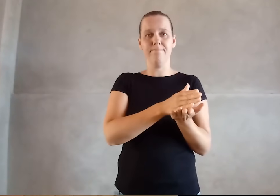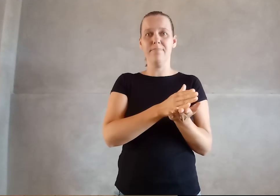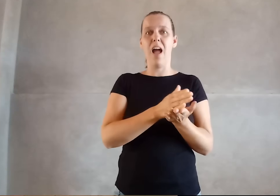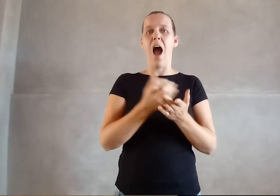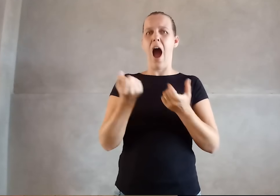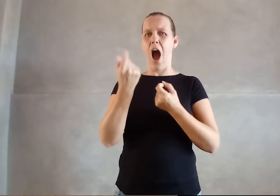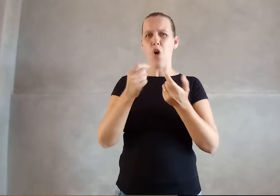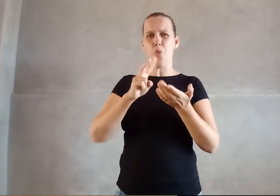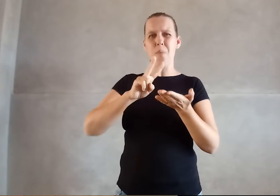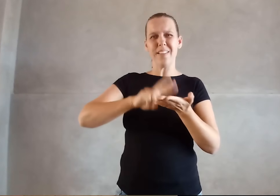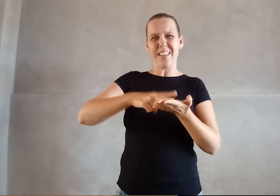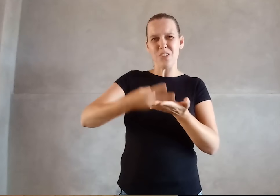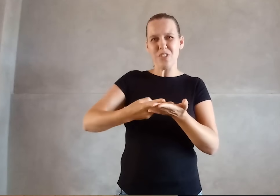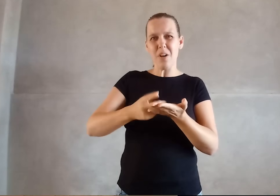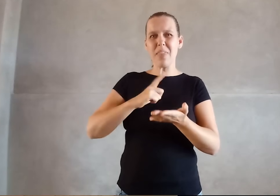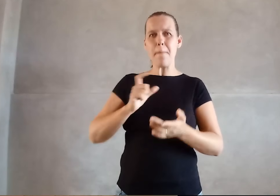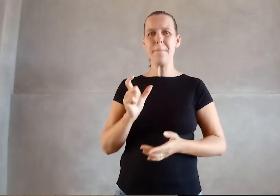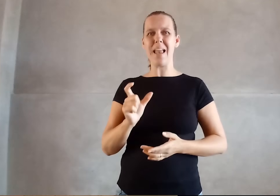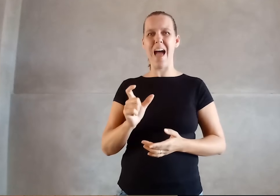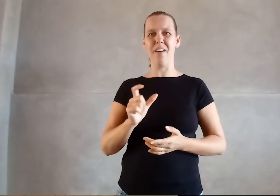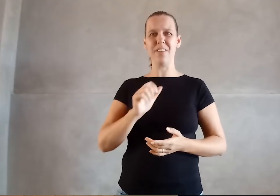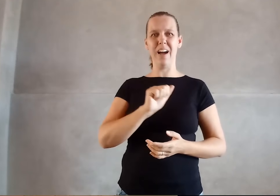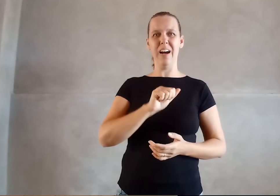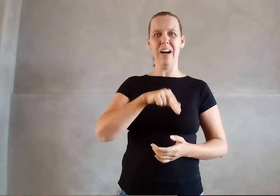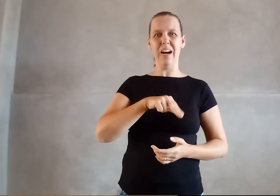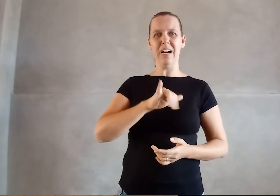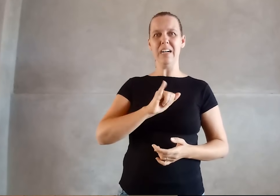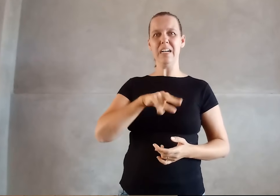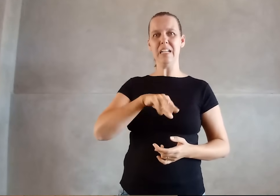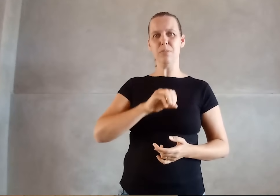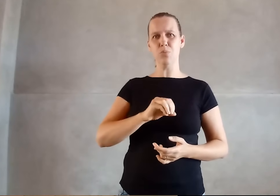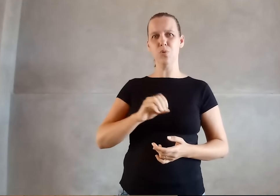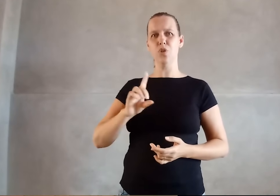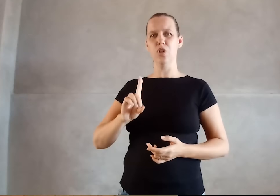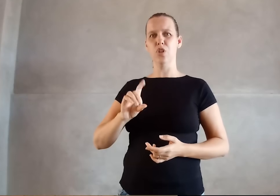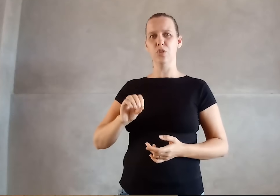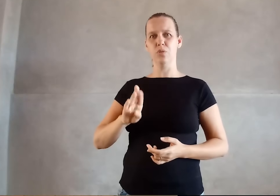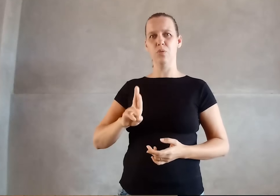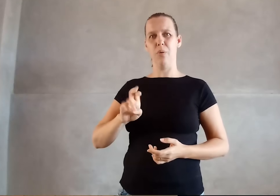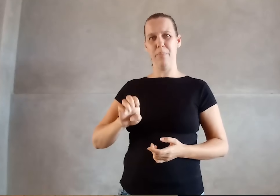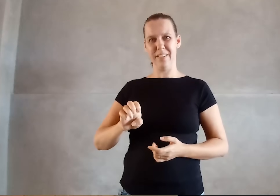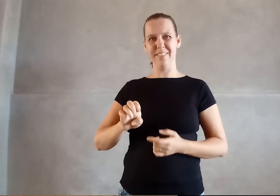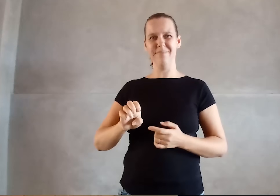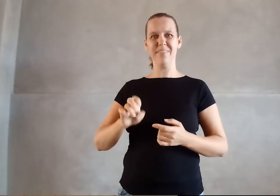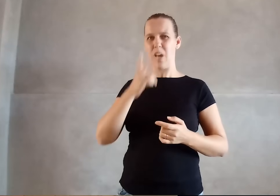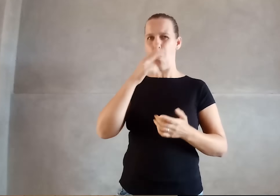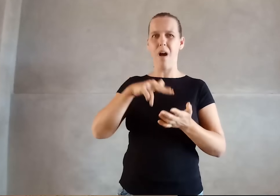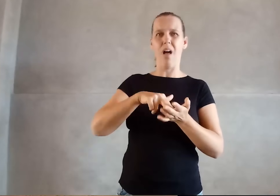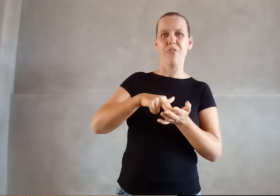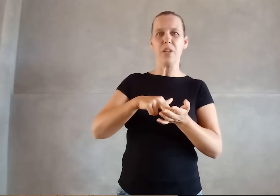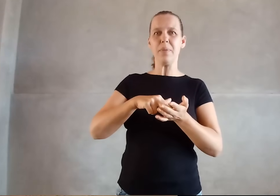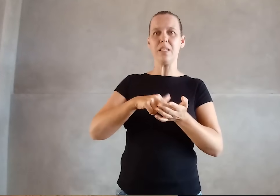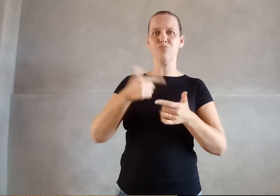instável em tudo o que faz. Aqui, ânimo dobre, que é uma outra tradução, que é a mais próxima do original aqui do